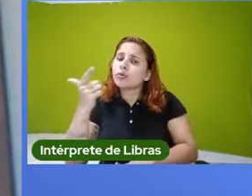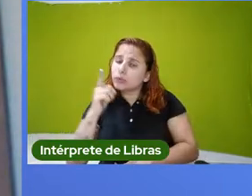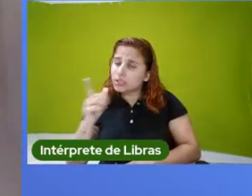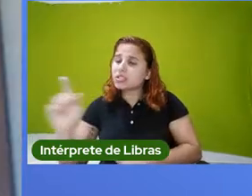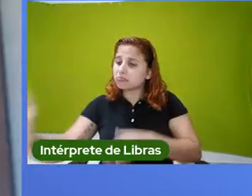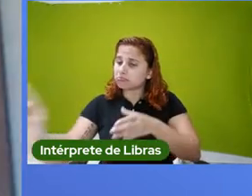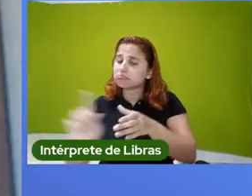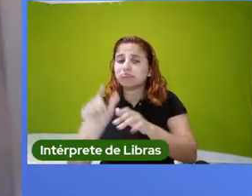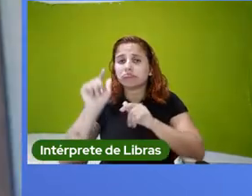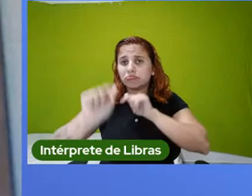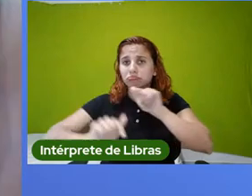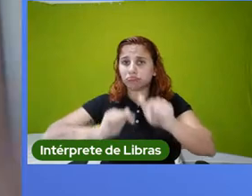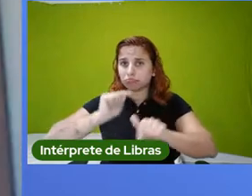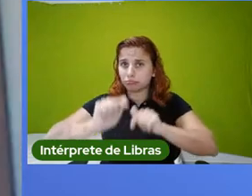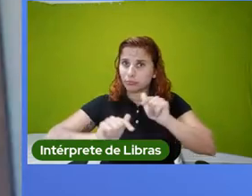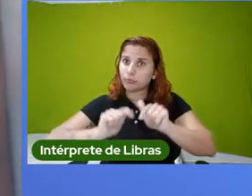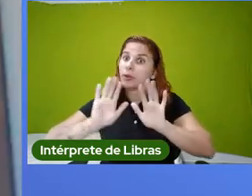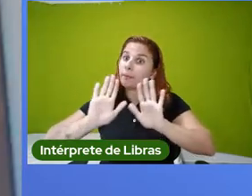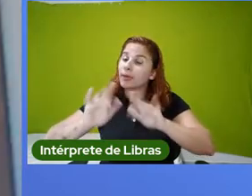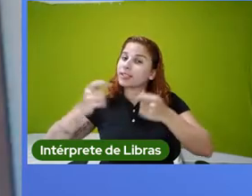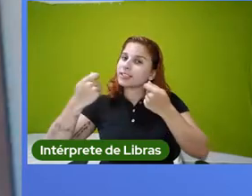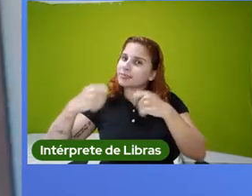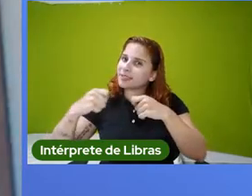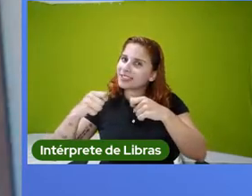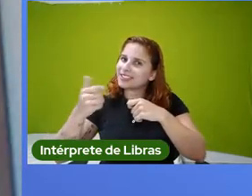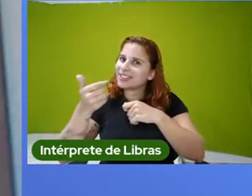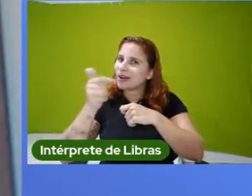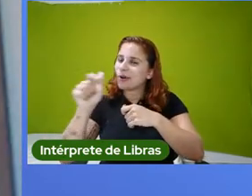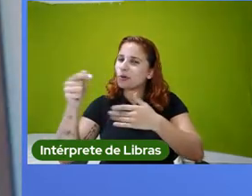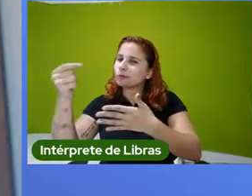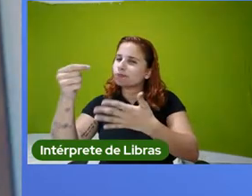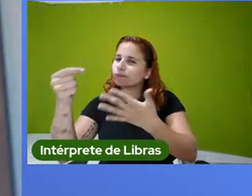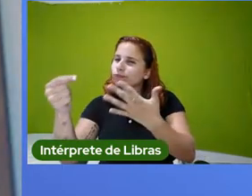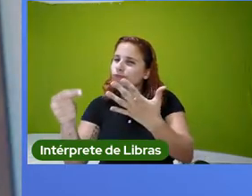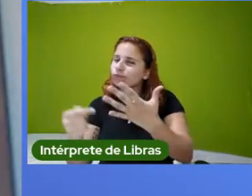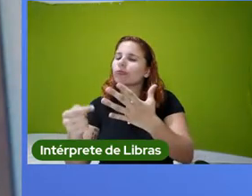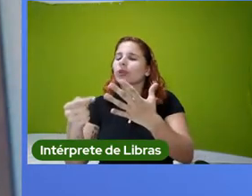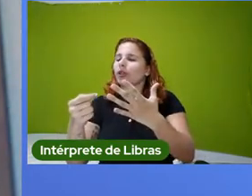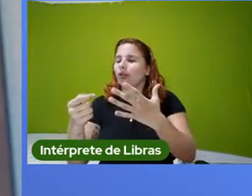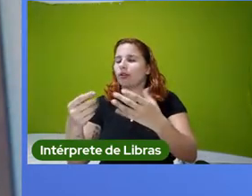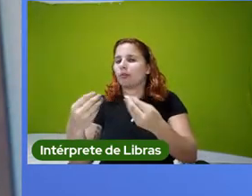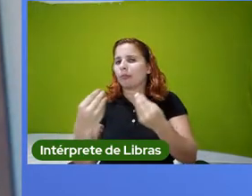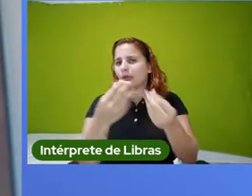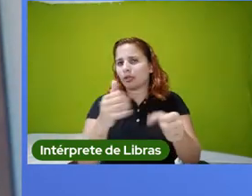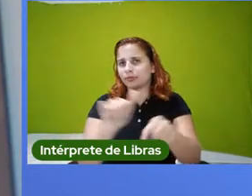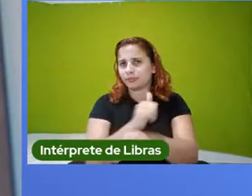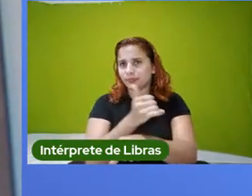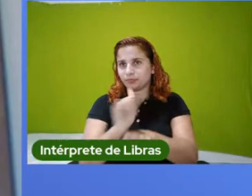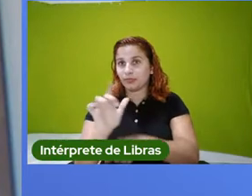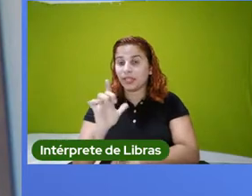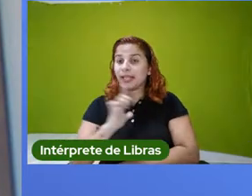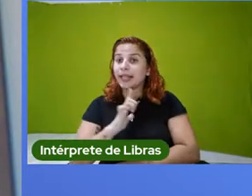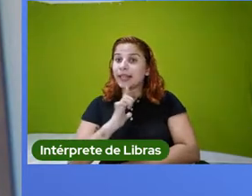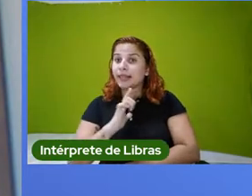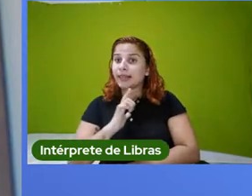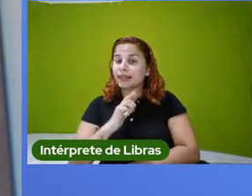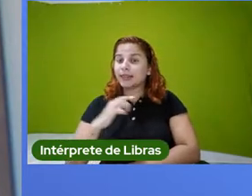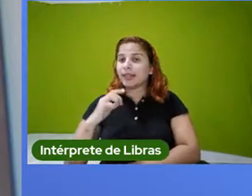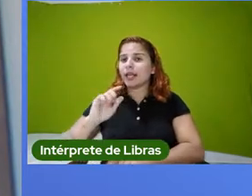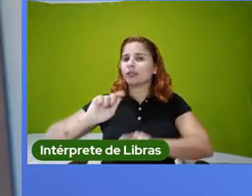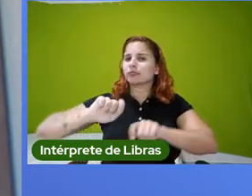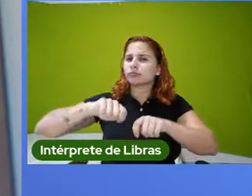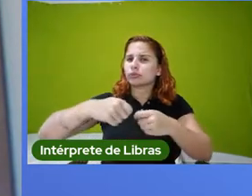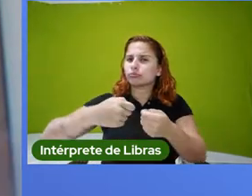trabalho, desde que fossem fornecidas as condições adequadas. Hoje a gente tem o próprio auxílio inclusão, da Lei Brasileira de